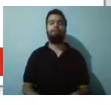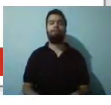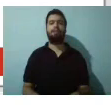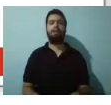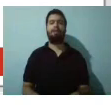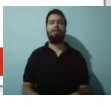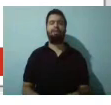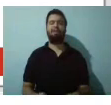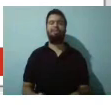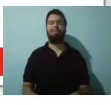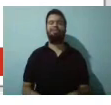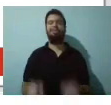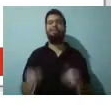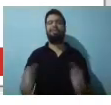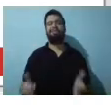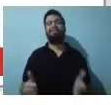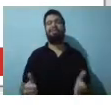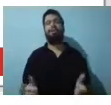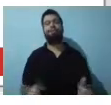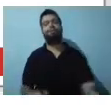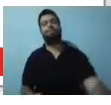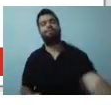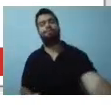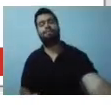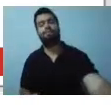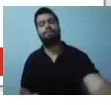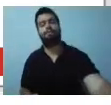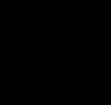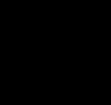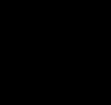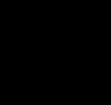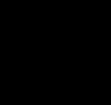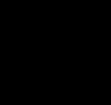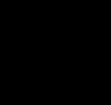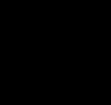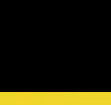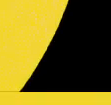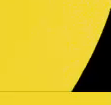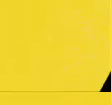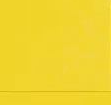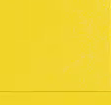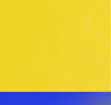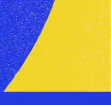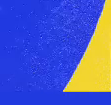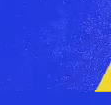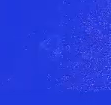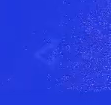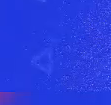Semana que vem. Fiquem com Deus e abraço.